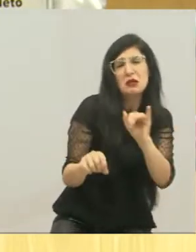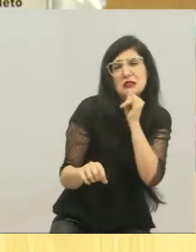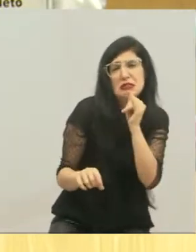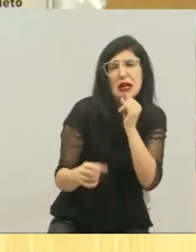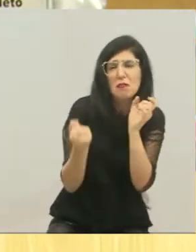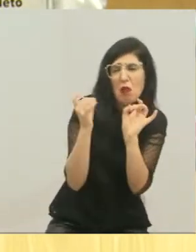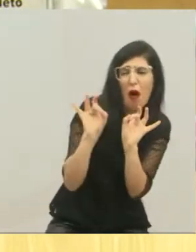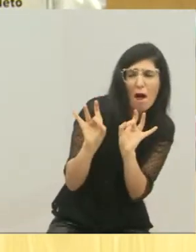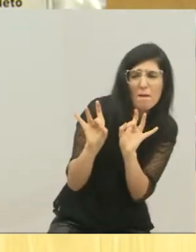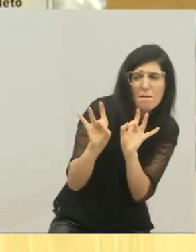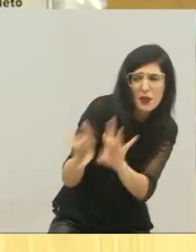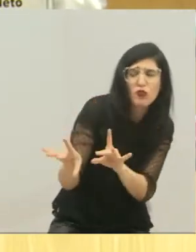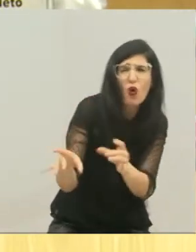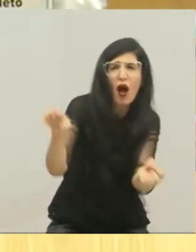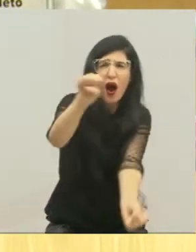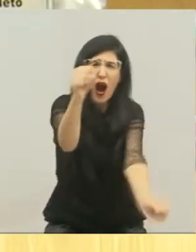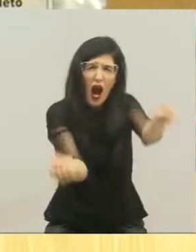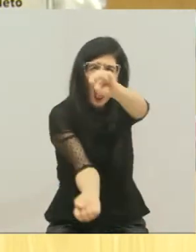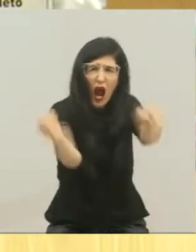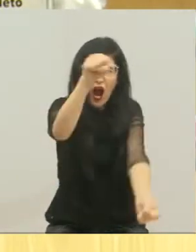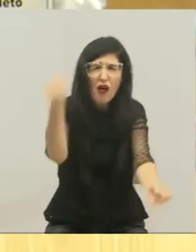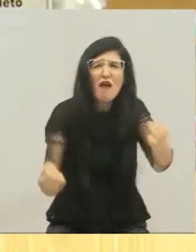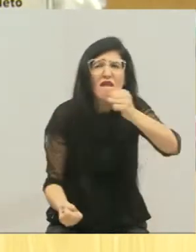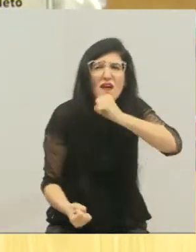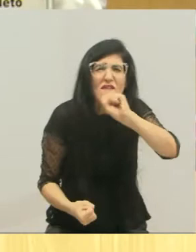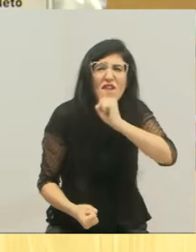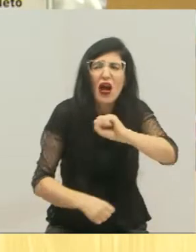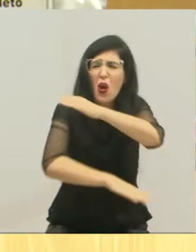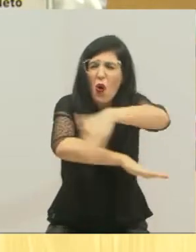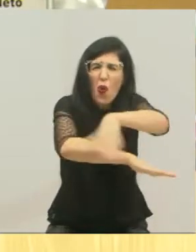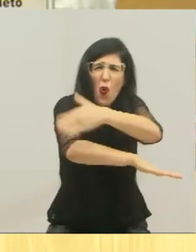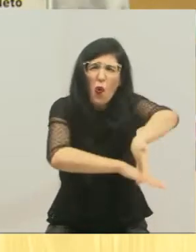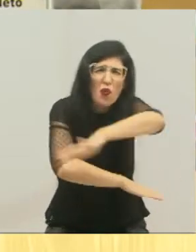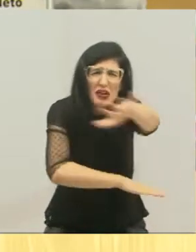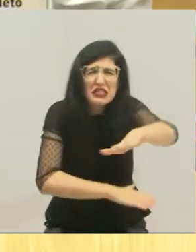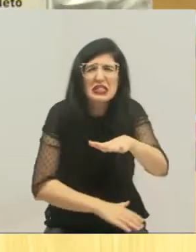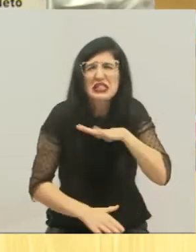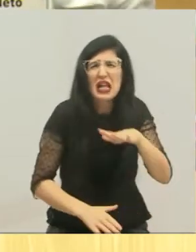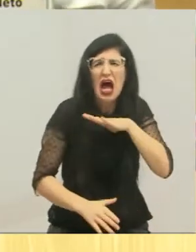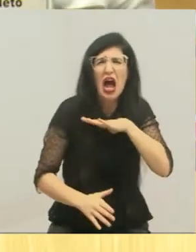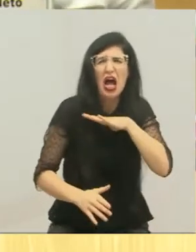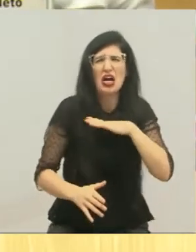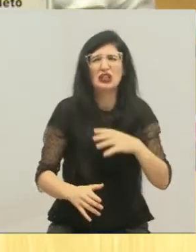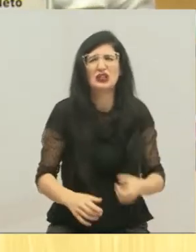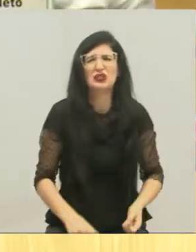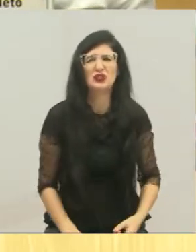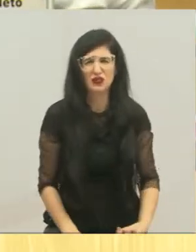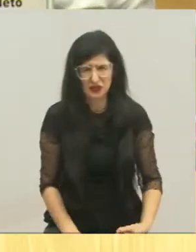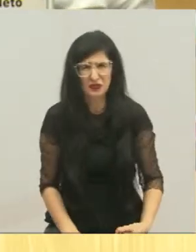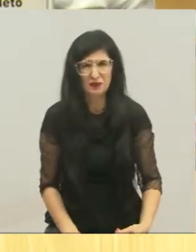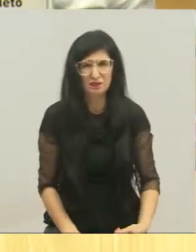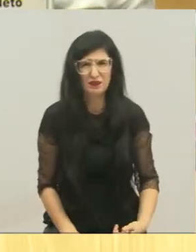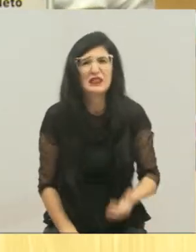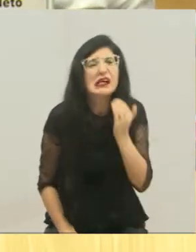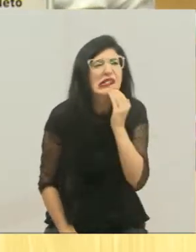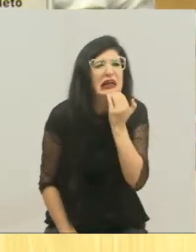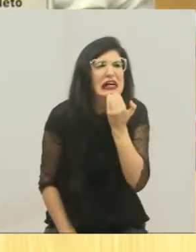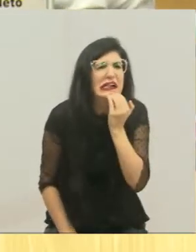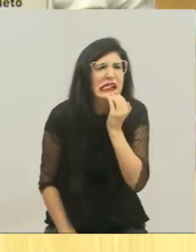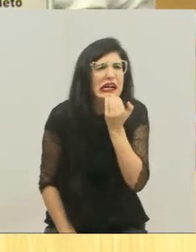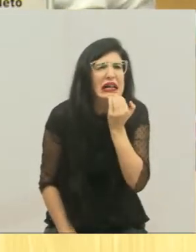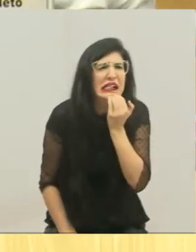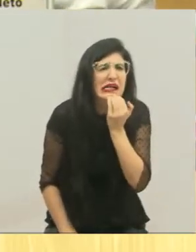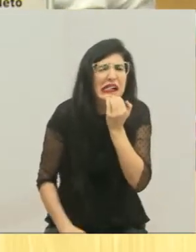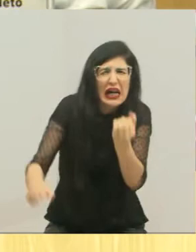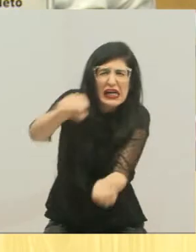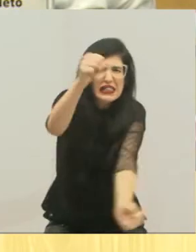e inservíveis nas ruas da cidade, carcaças que se tornam depósito de lixo e até local de guarda de